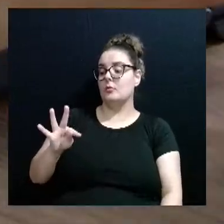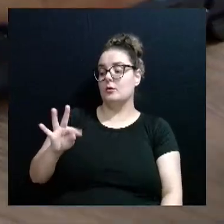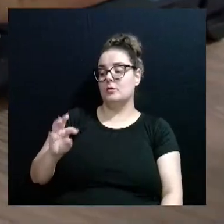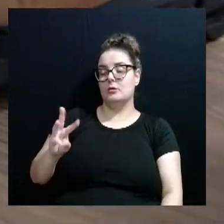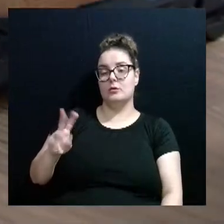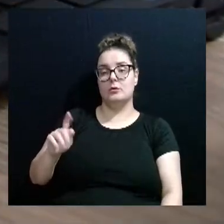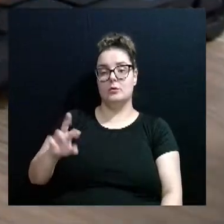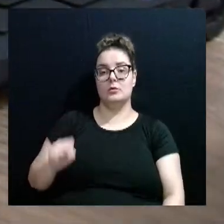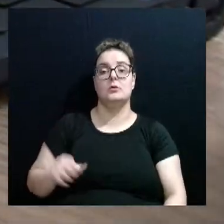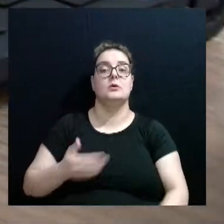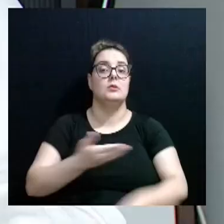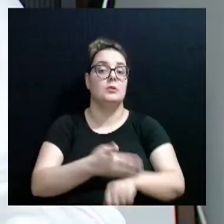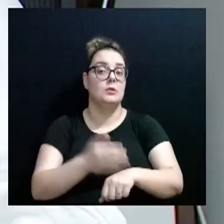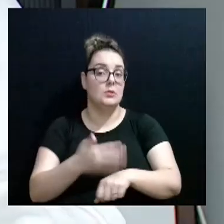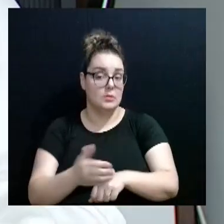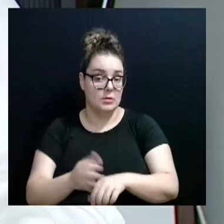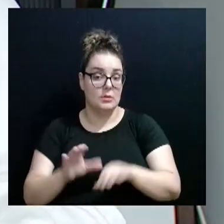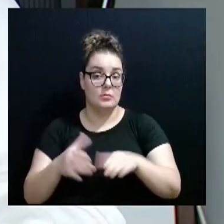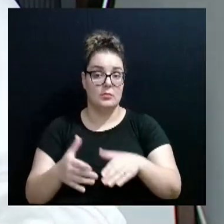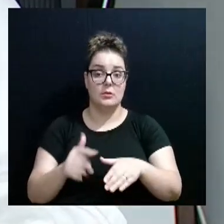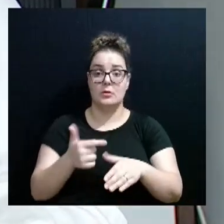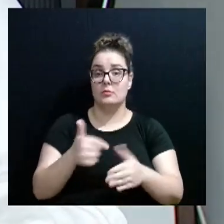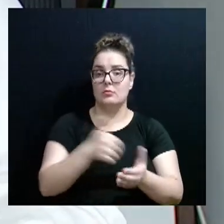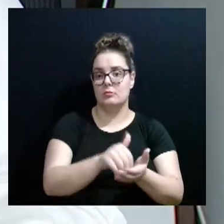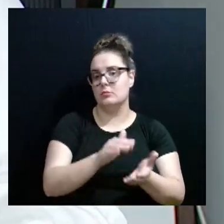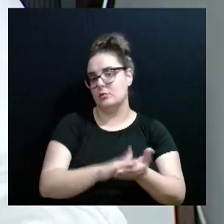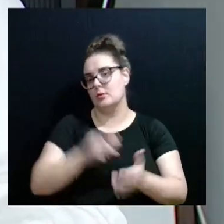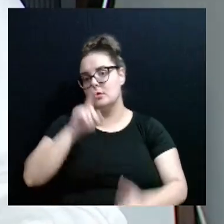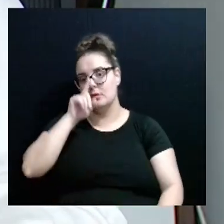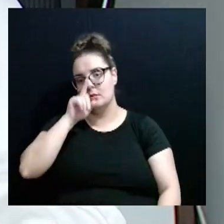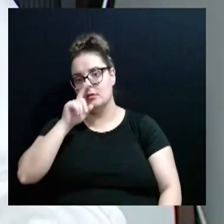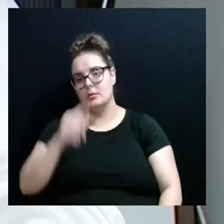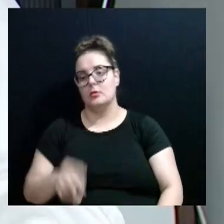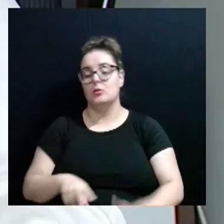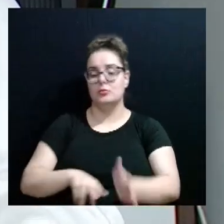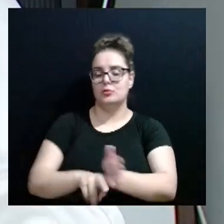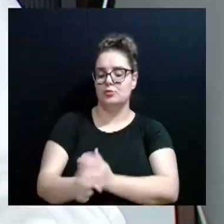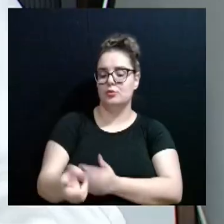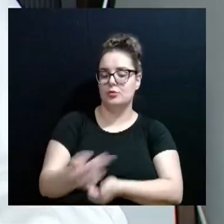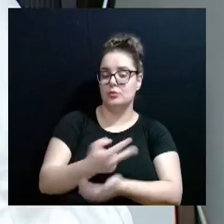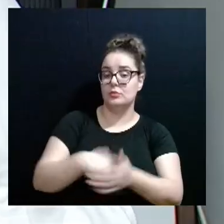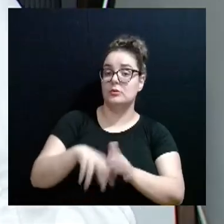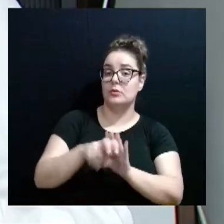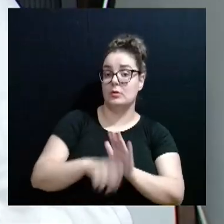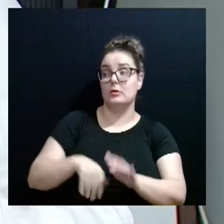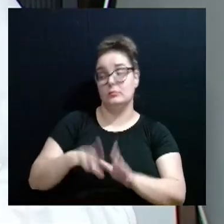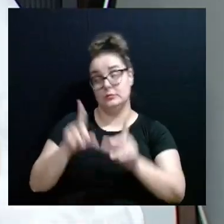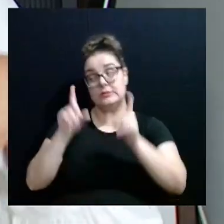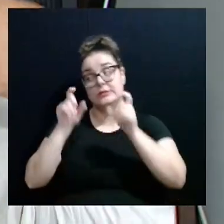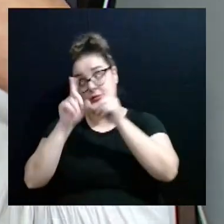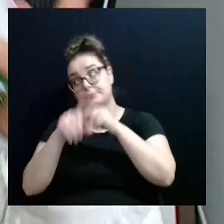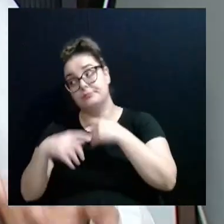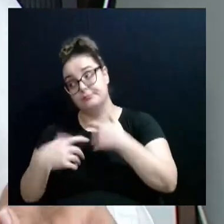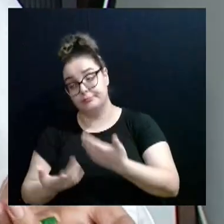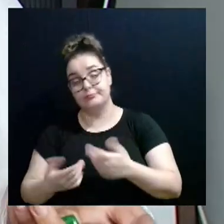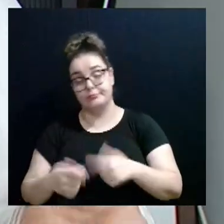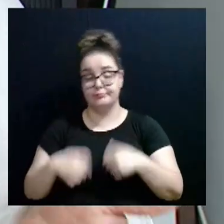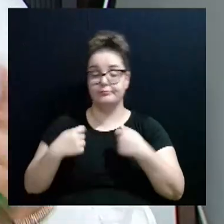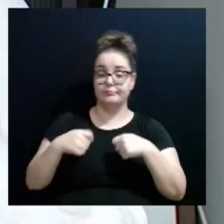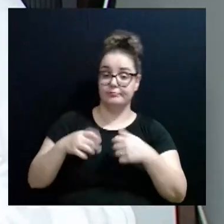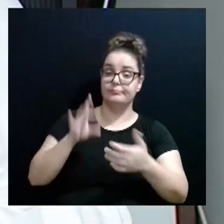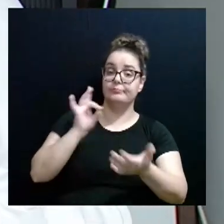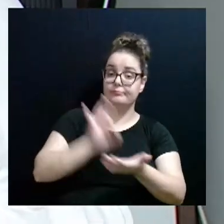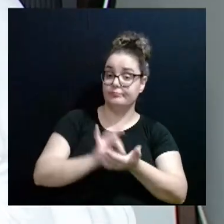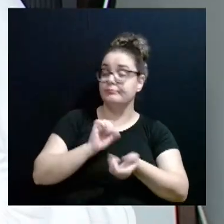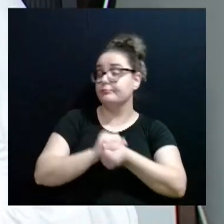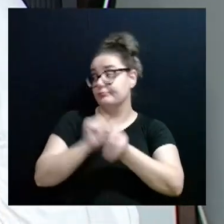multas ou rejeições reais. O diagnóstico tributário é a parte mais delicada, né, que é onde você precisa realmente adequar